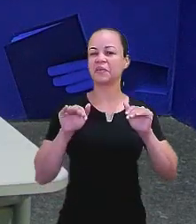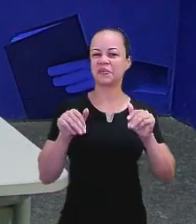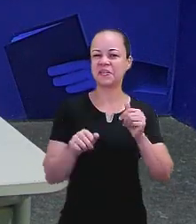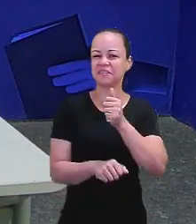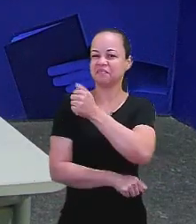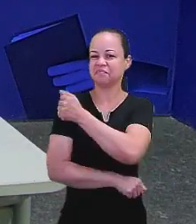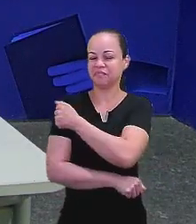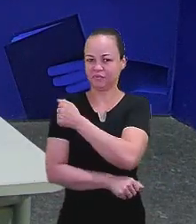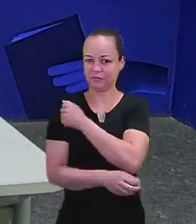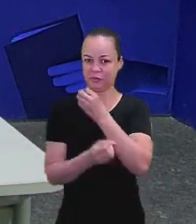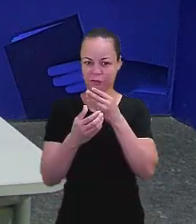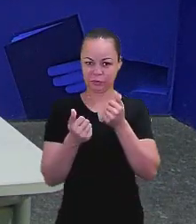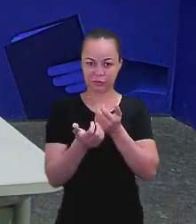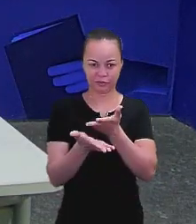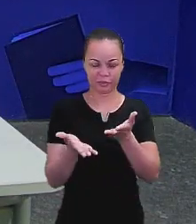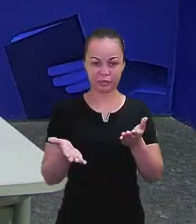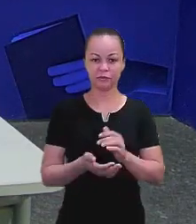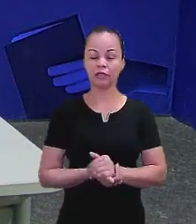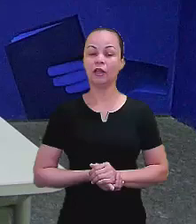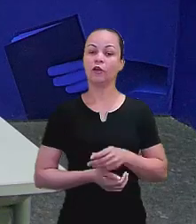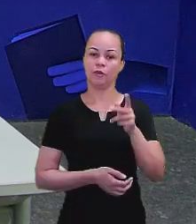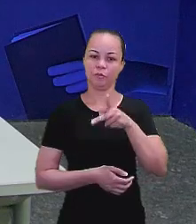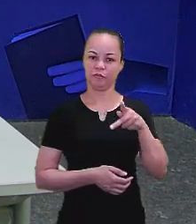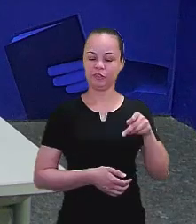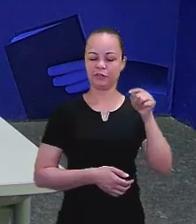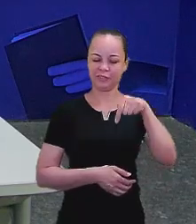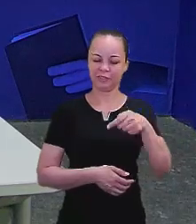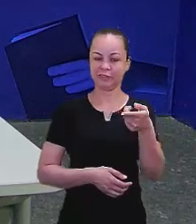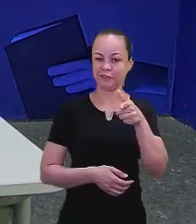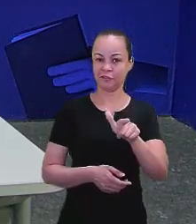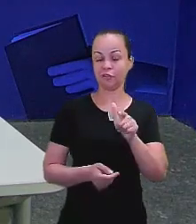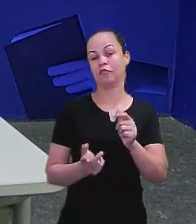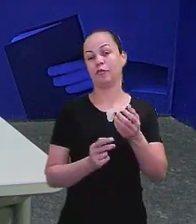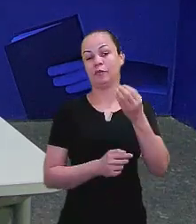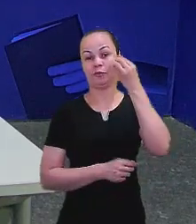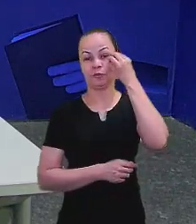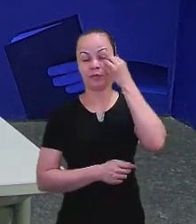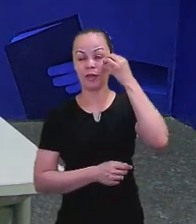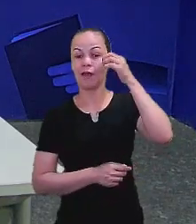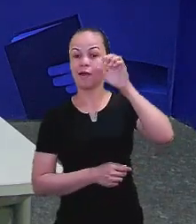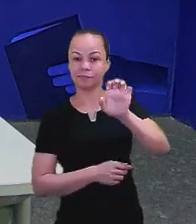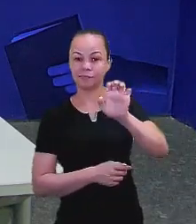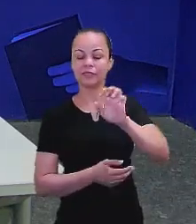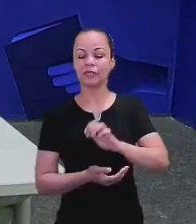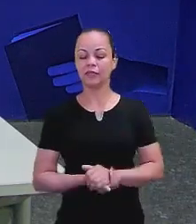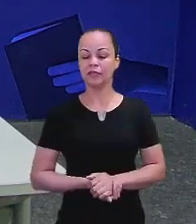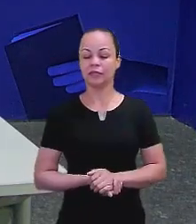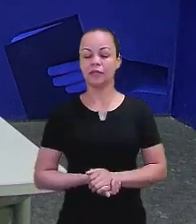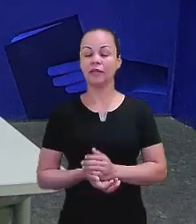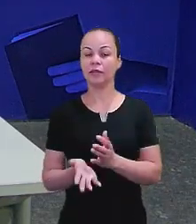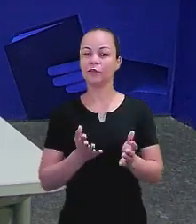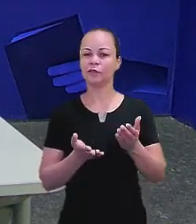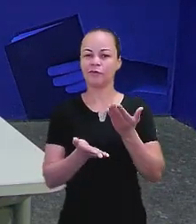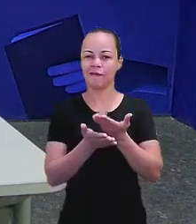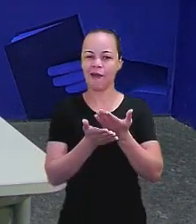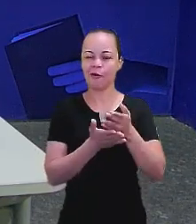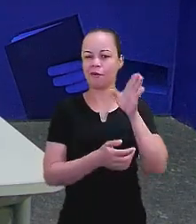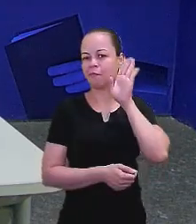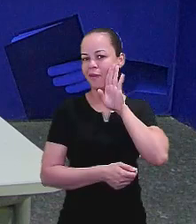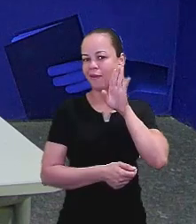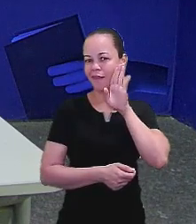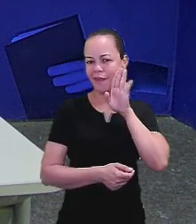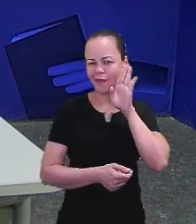Olá, pessoal, tudo bem com vocês? Olha, eu aqui novamente, a professora Elisângela Gadelha, mais uma aula bem legal,